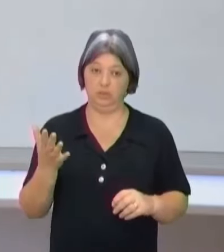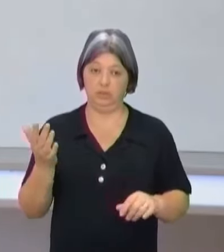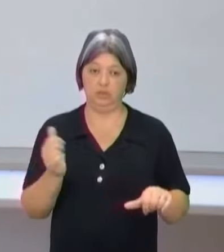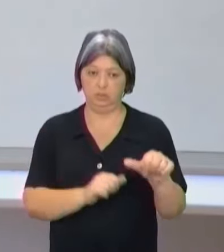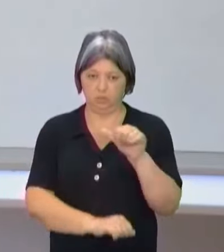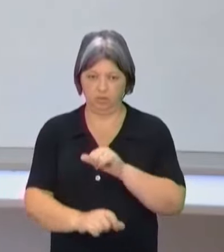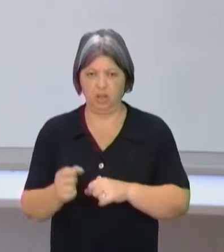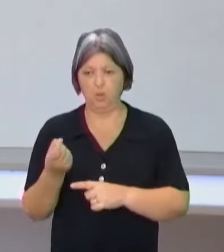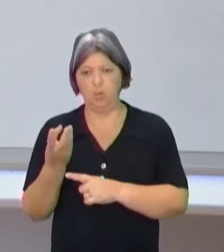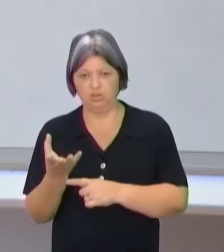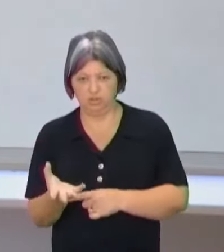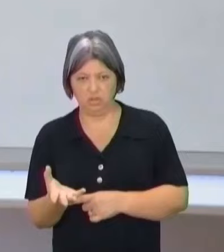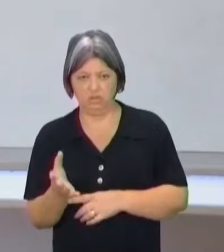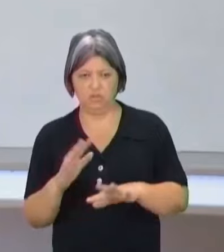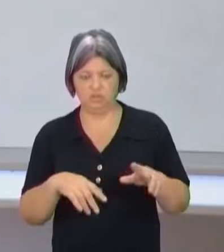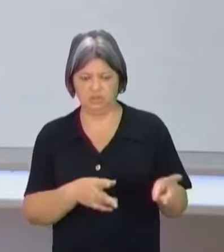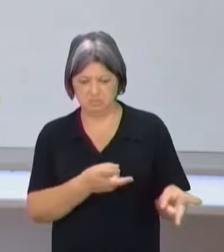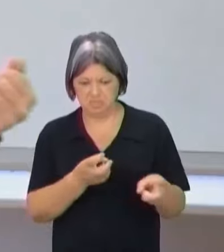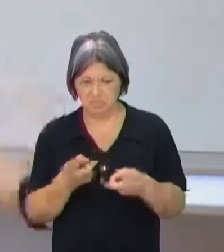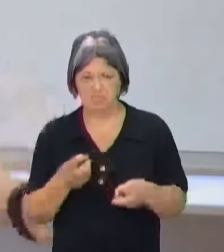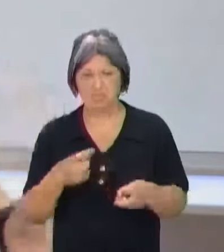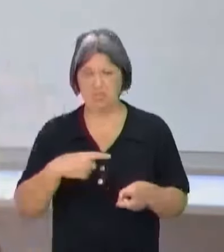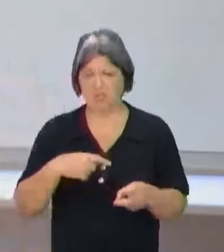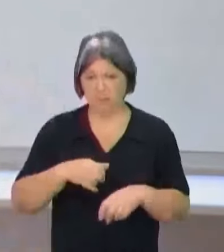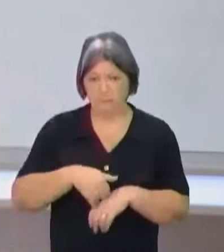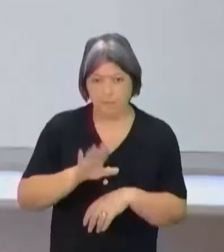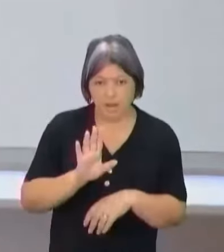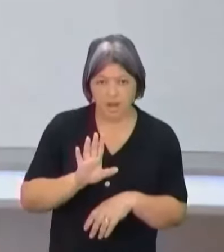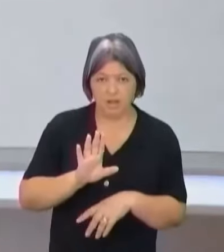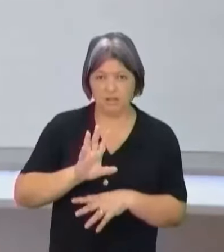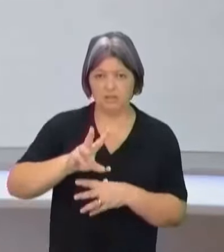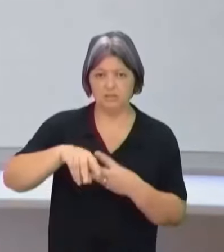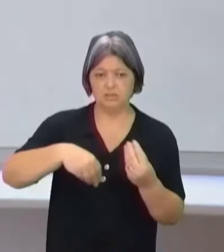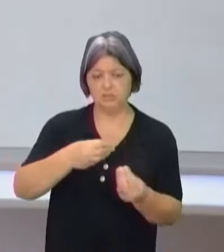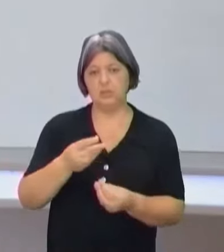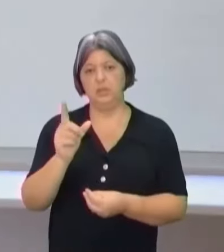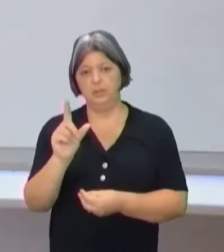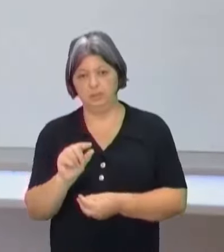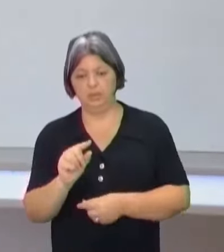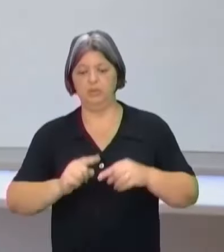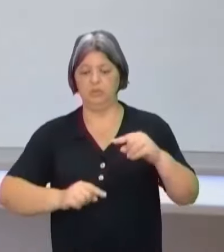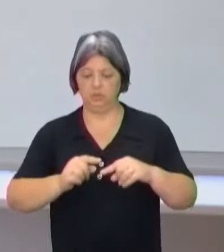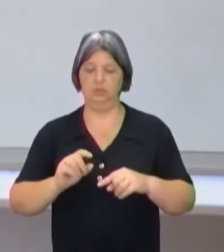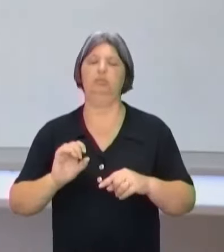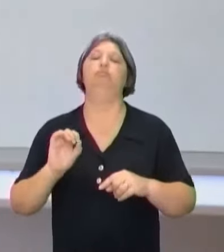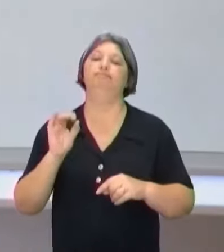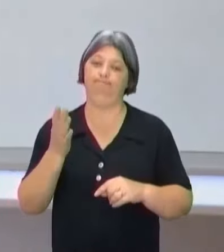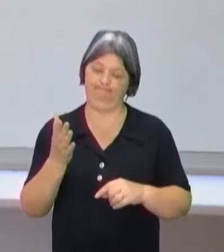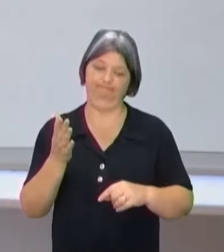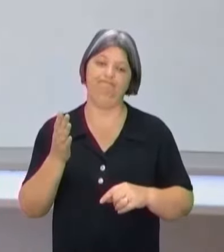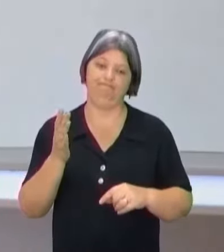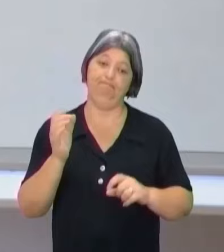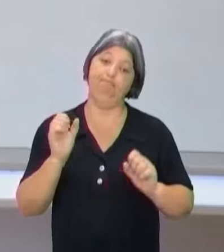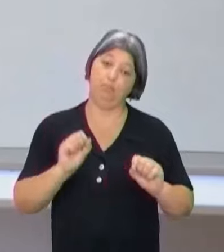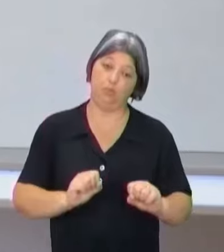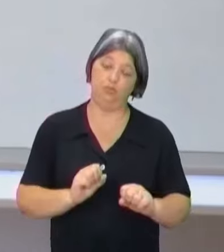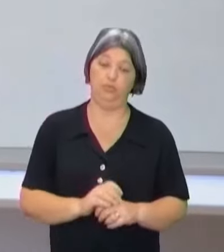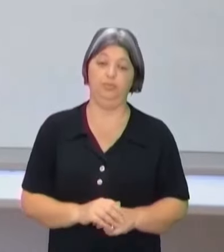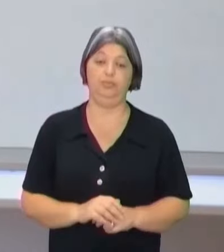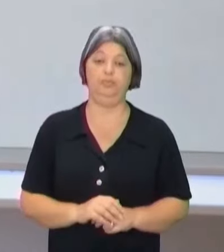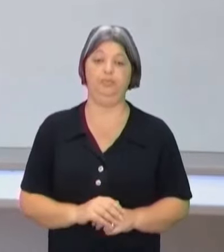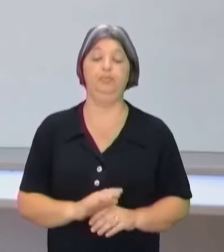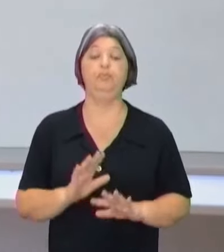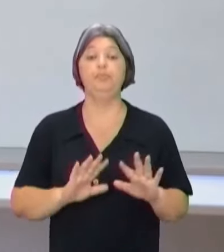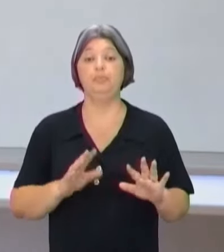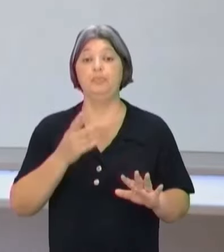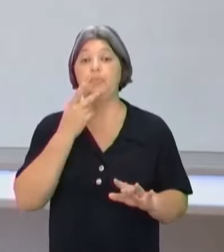as quantidades? De repente eu percebo que agora eu tenho mais reagente e menos produto? Pode acontecer. Se isso acontecer, a gente